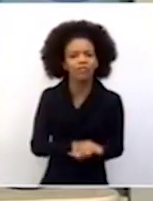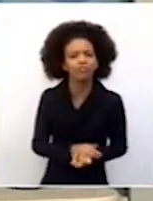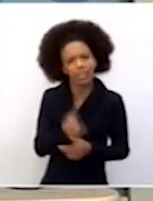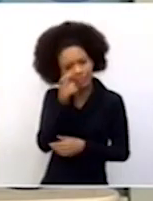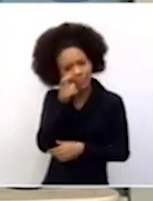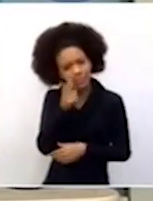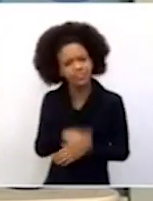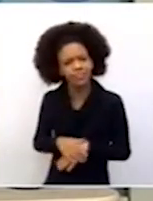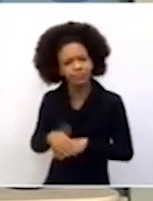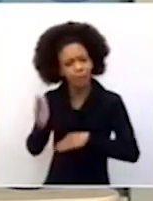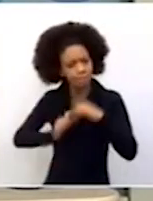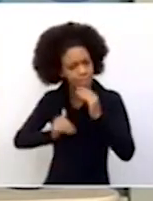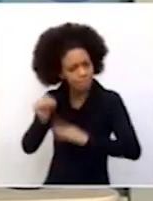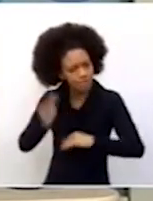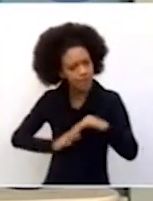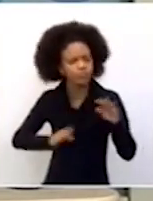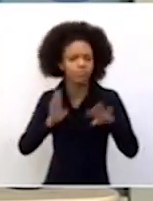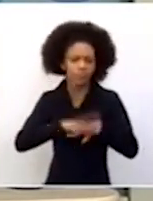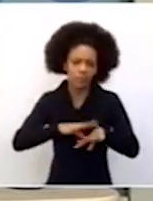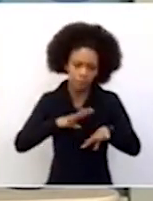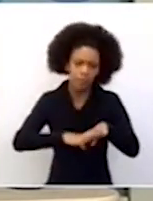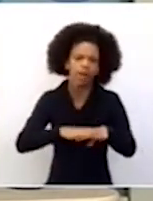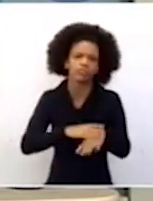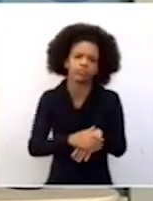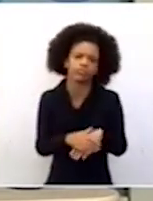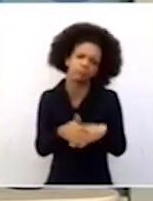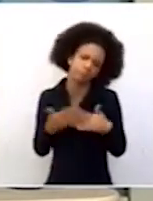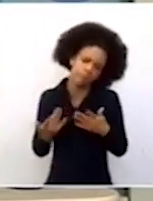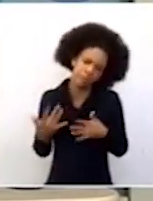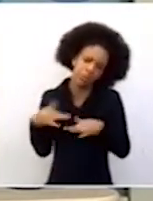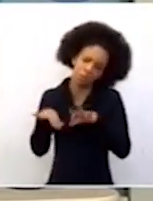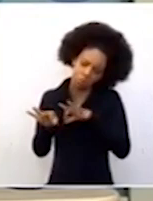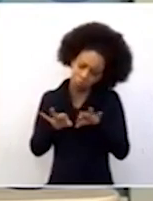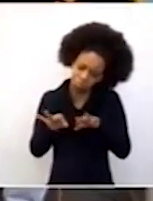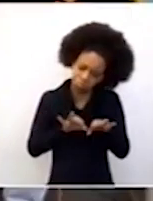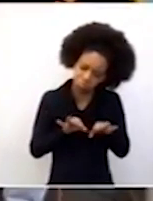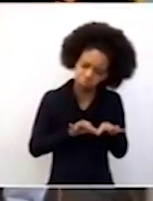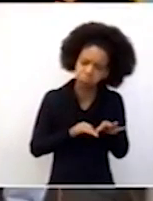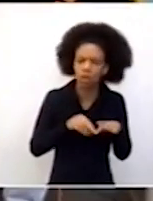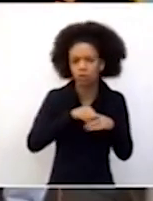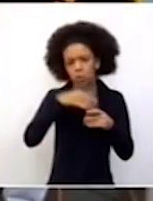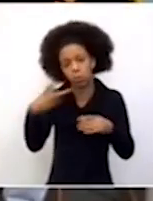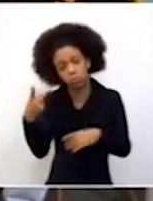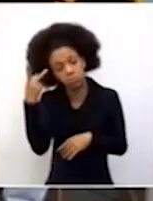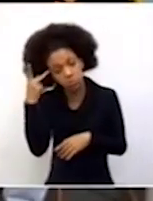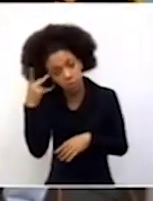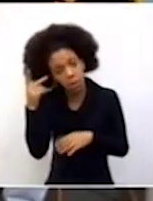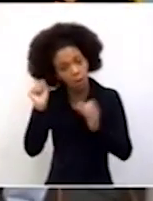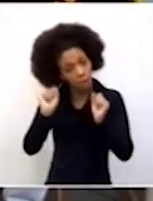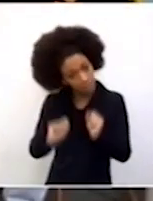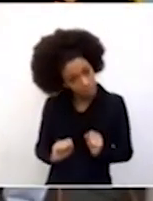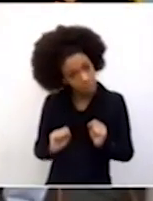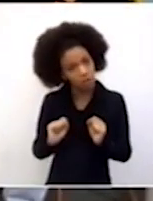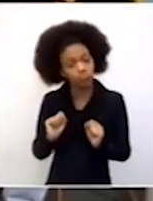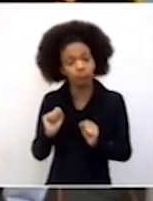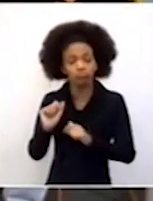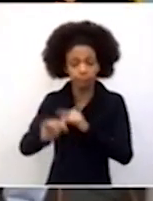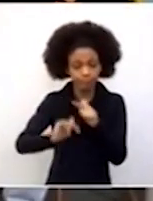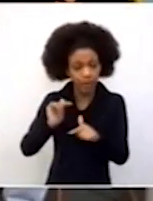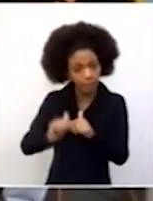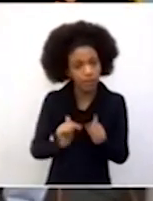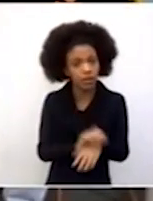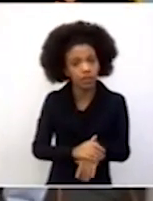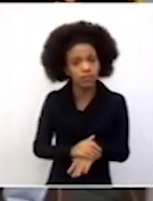muitas habilidades matemáticas, né, e assim, que perpassam pelo currículo paulista, né, nós podemos trabalhar, né? E